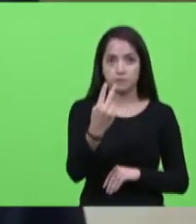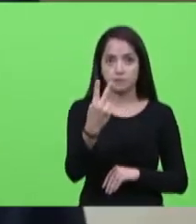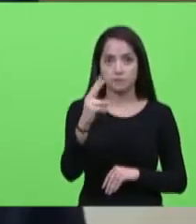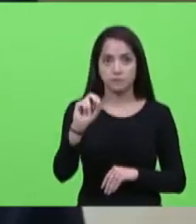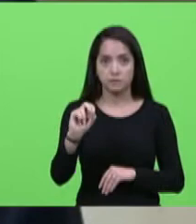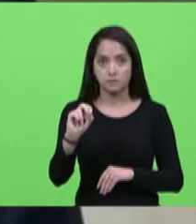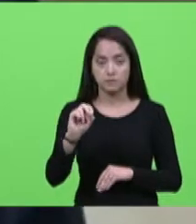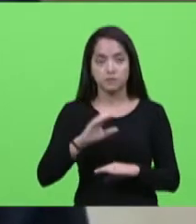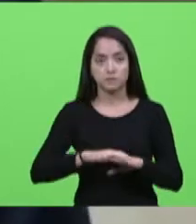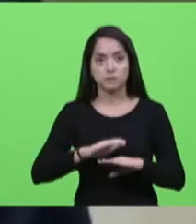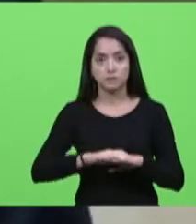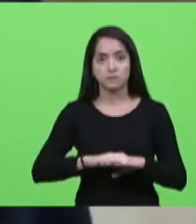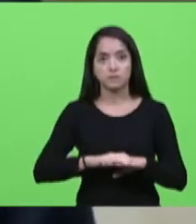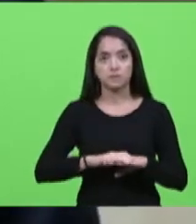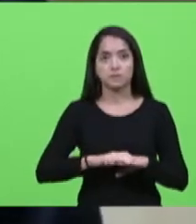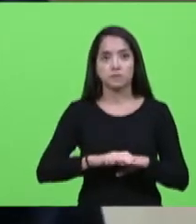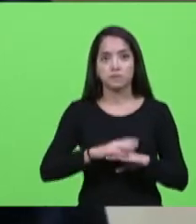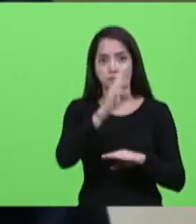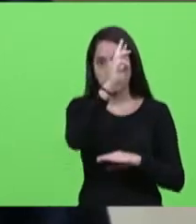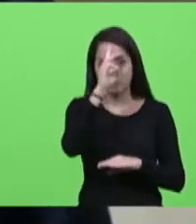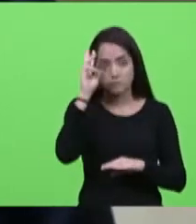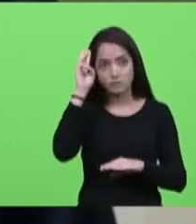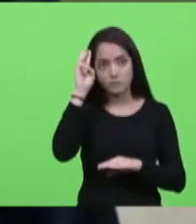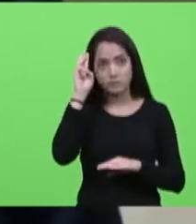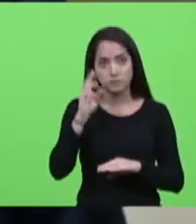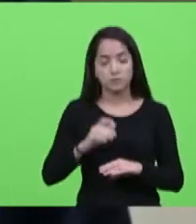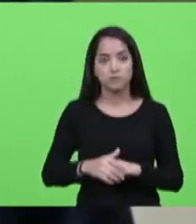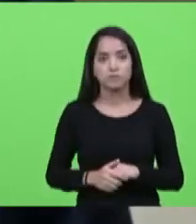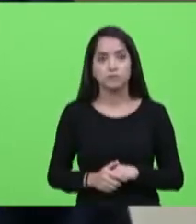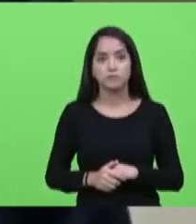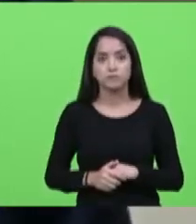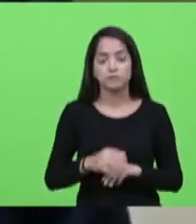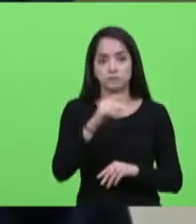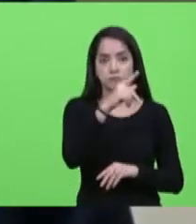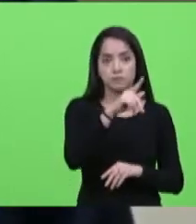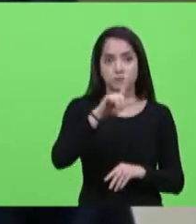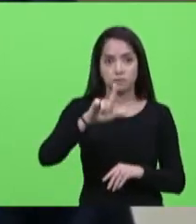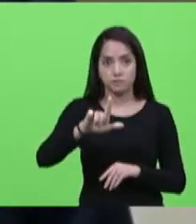82-2020, autor, deputado Volney Weber. PL